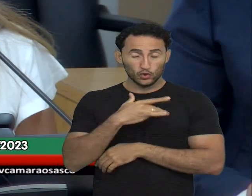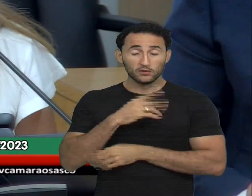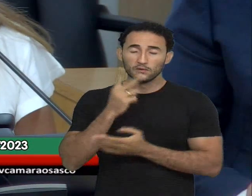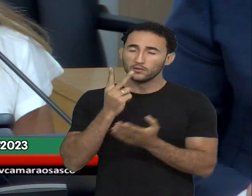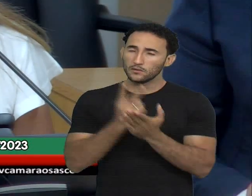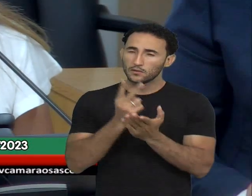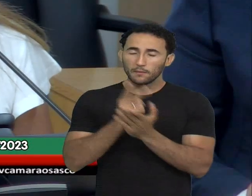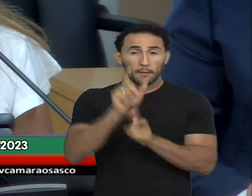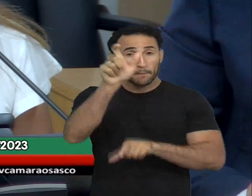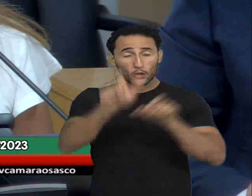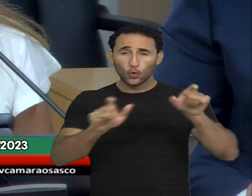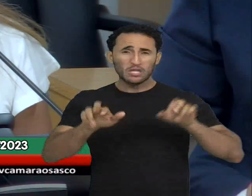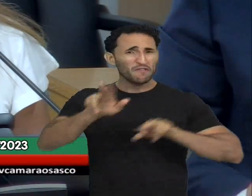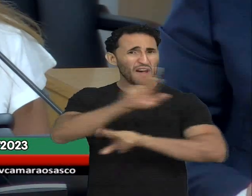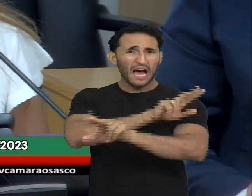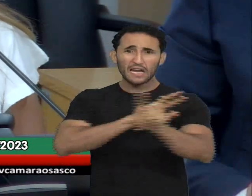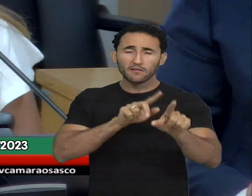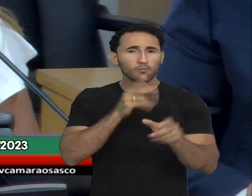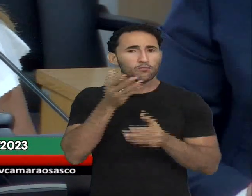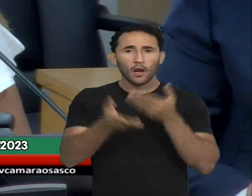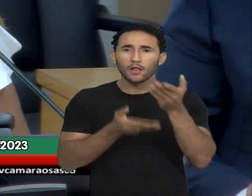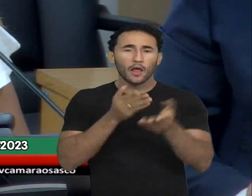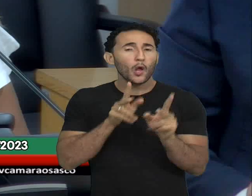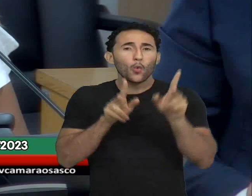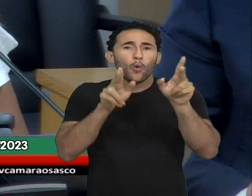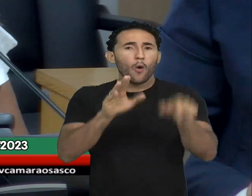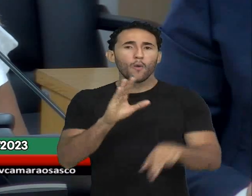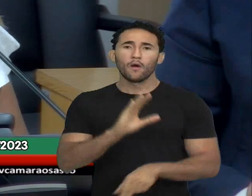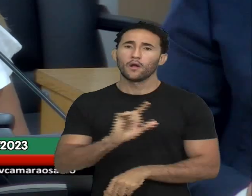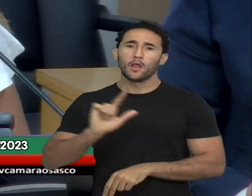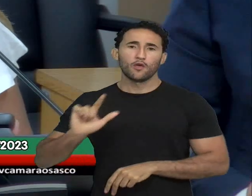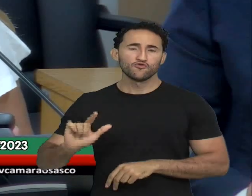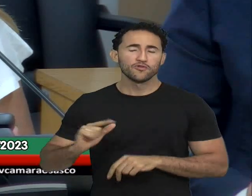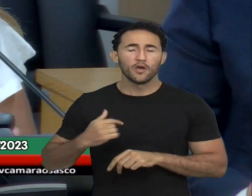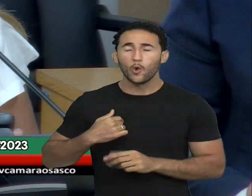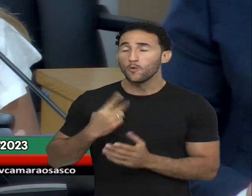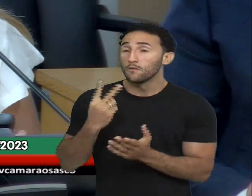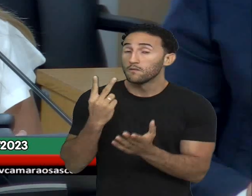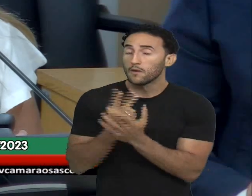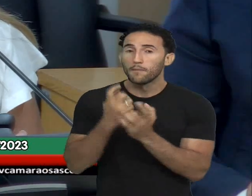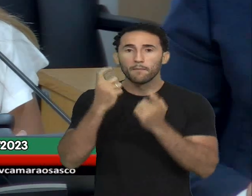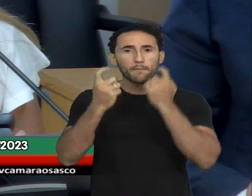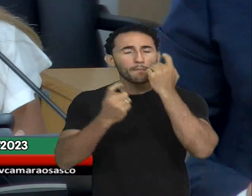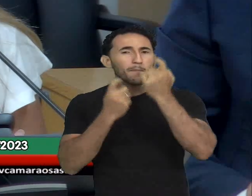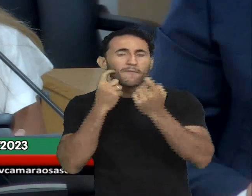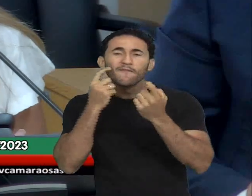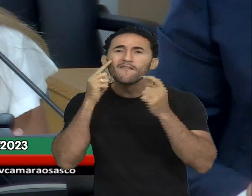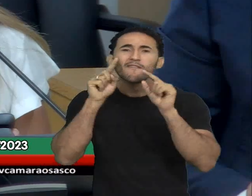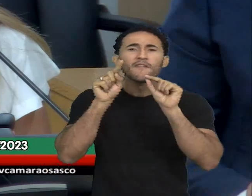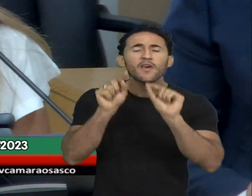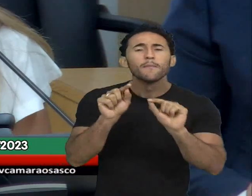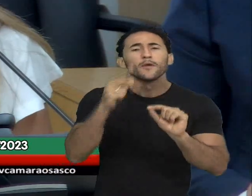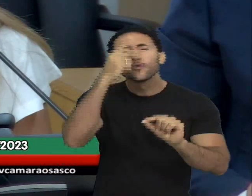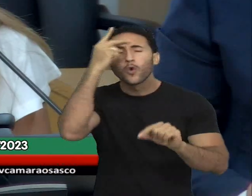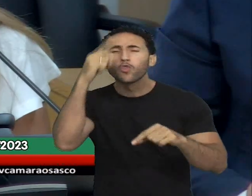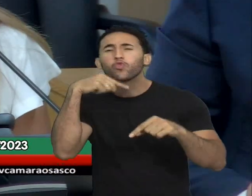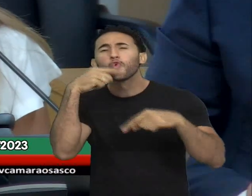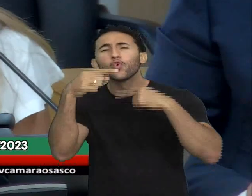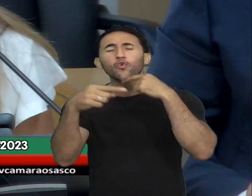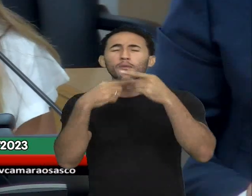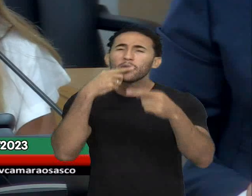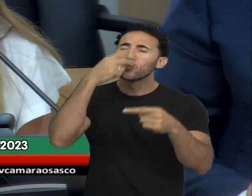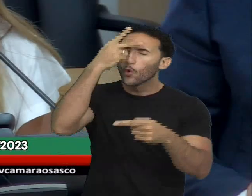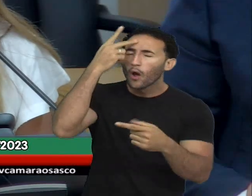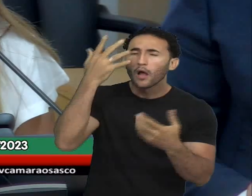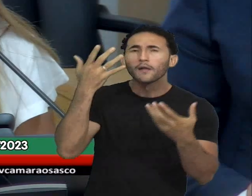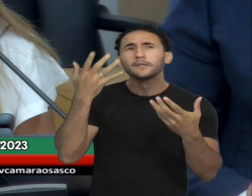as pessoas como cliente, sabe? Eu sempre gostava de ouvir as pessoas, né? Eu era